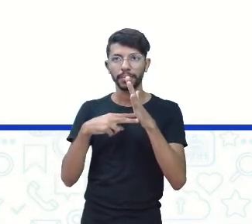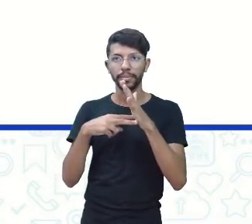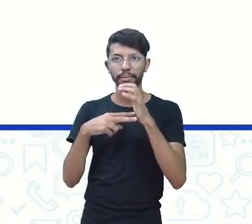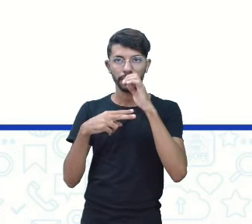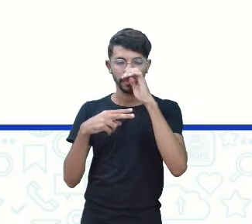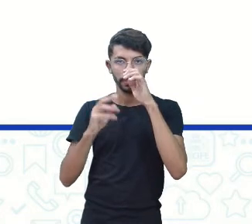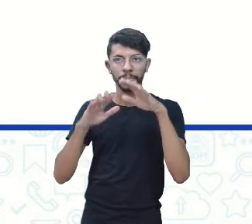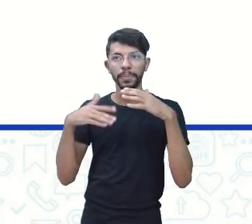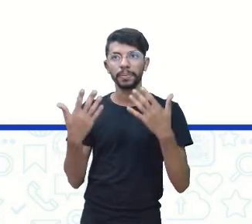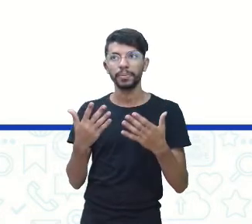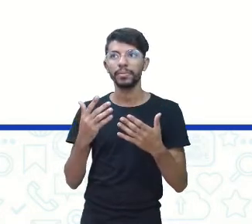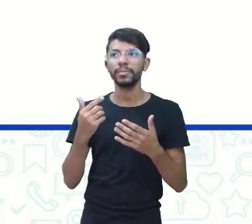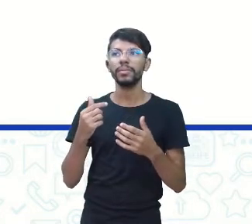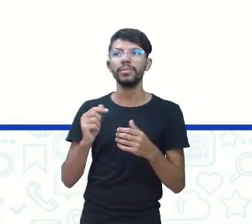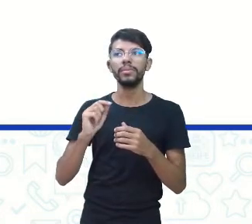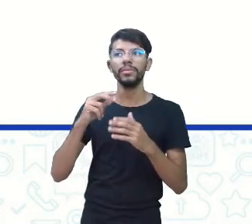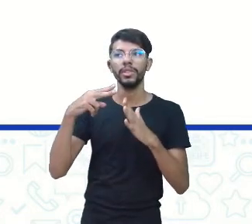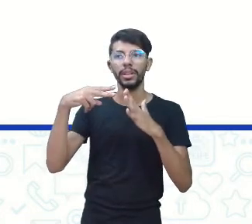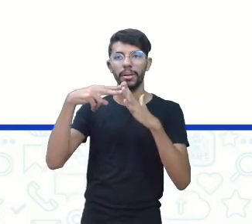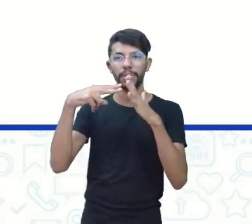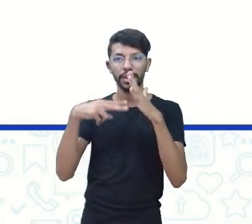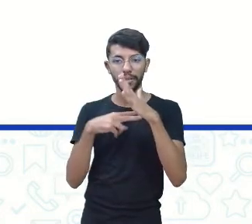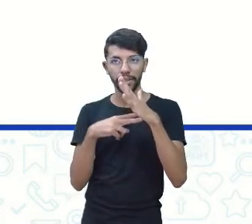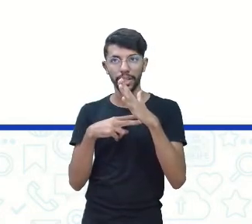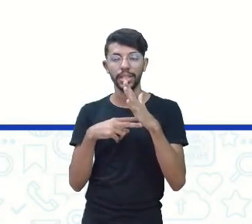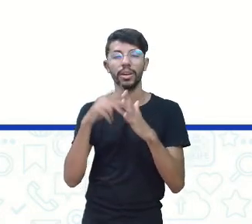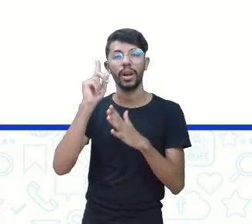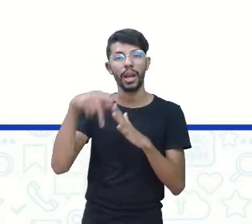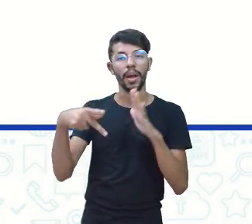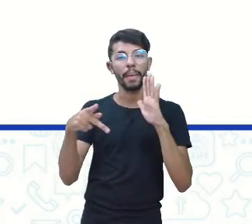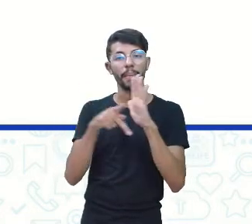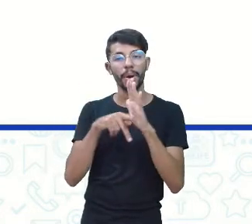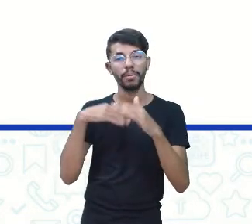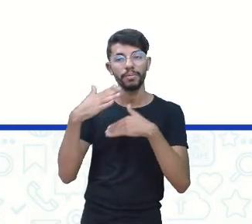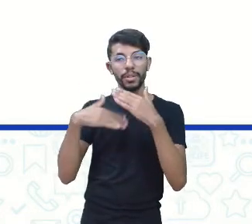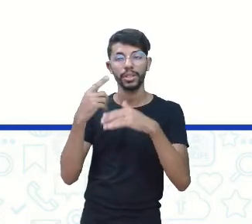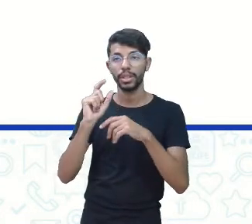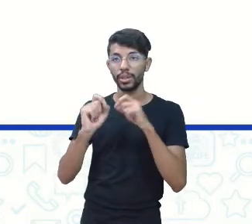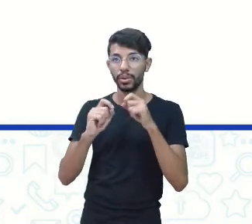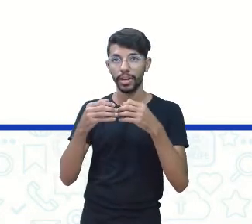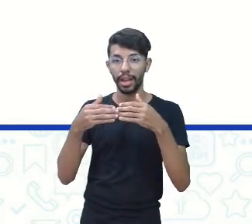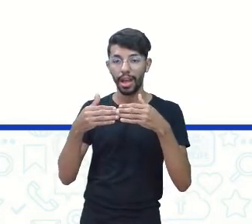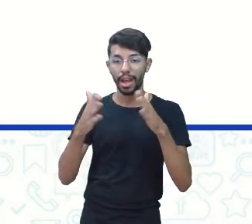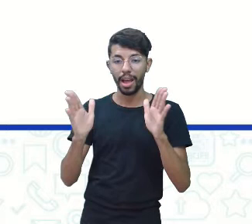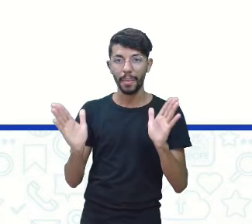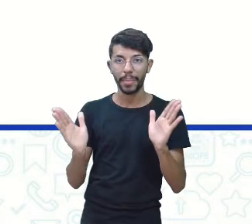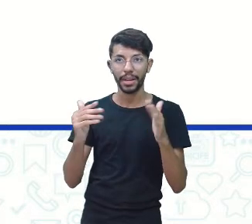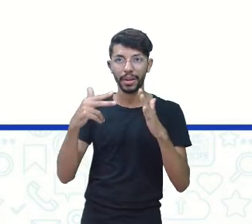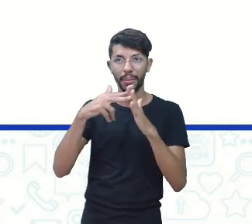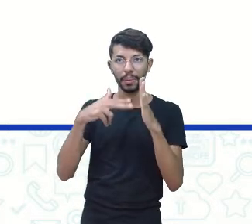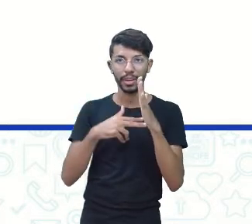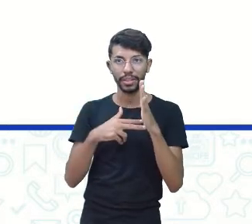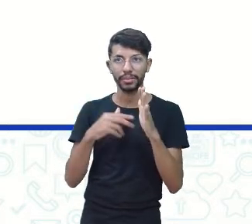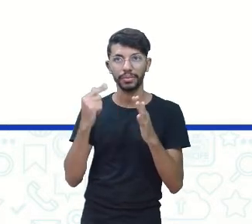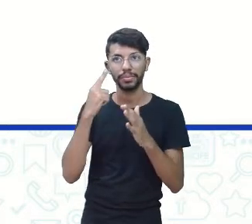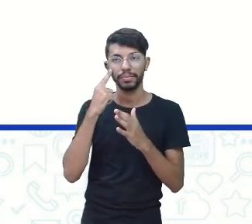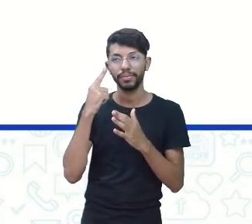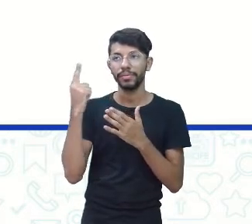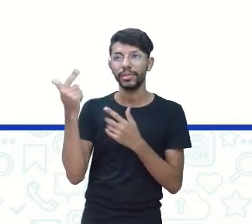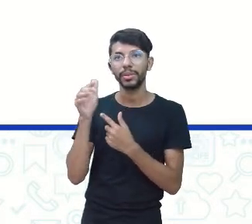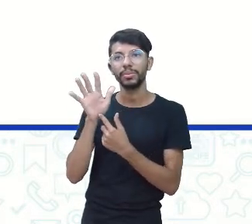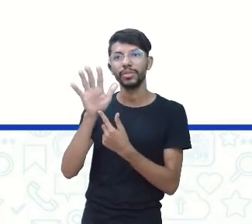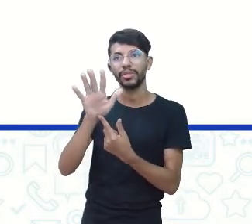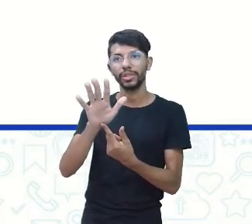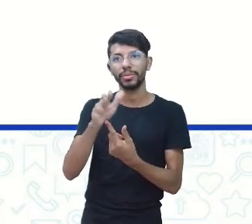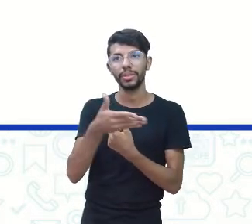gente tem que a planificação é o processo da gente abrir esse prisma, tá? Então, aí eu tô mostrando para